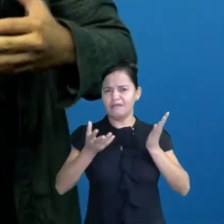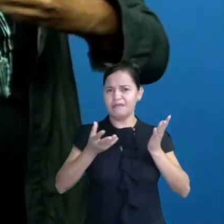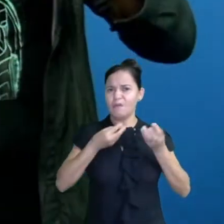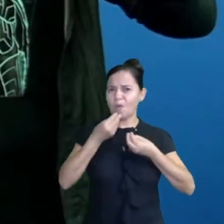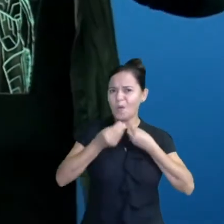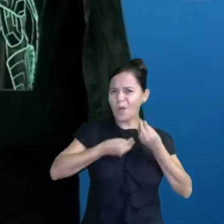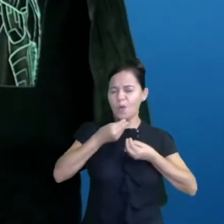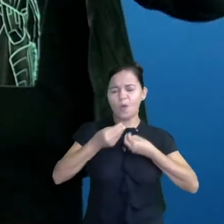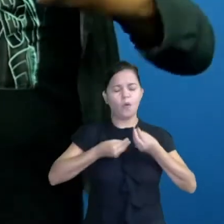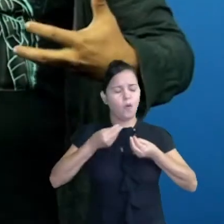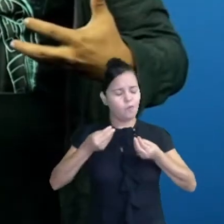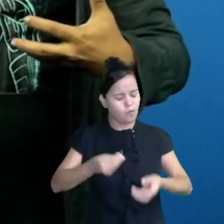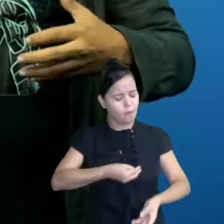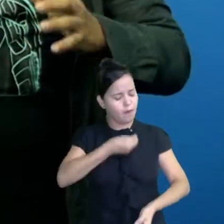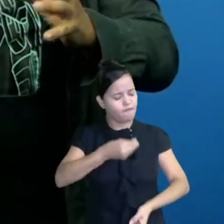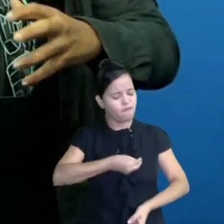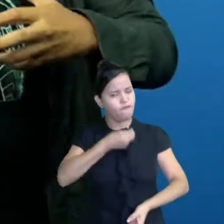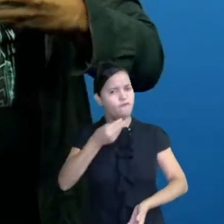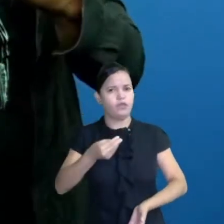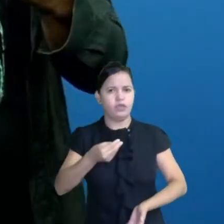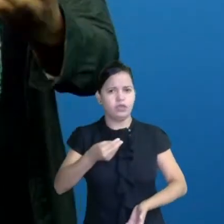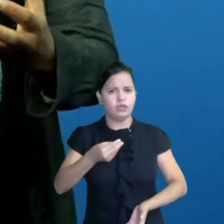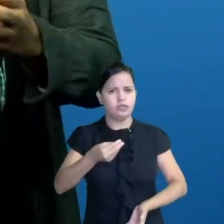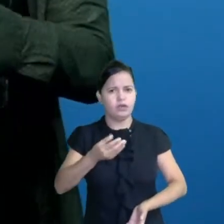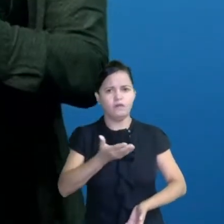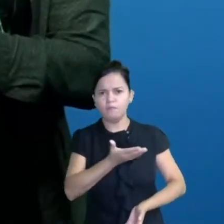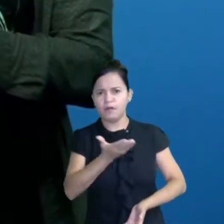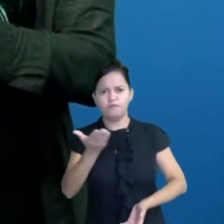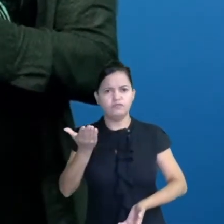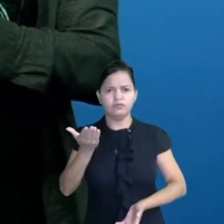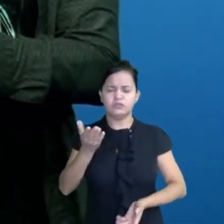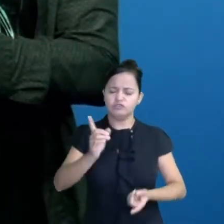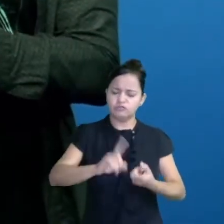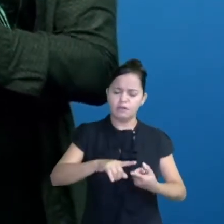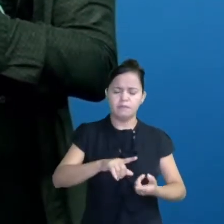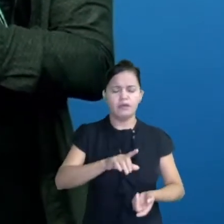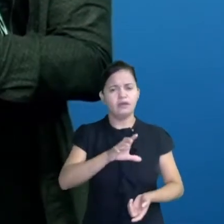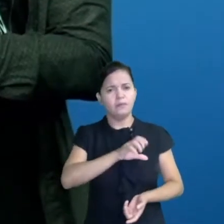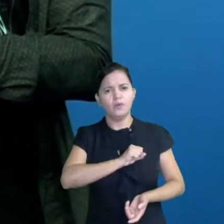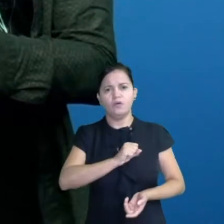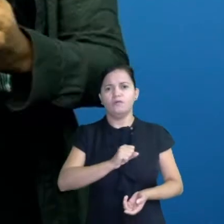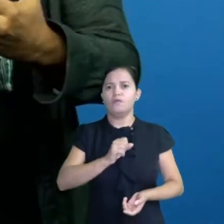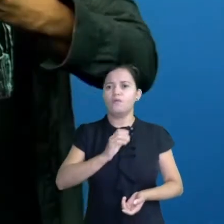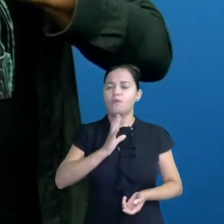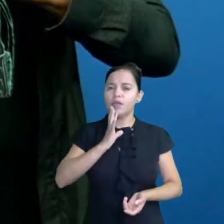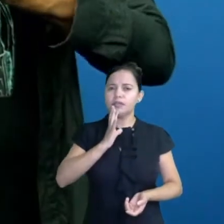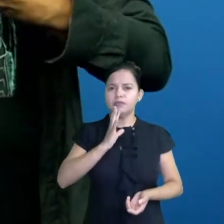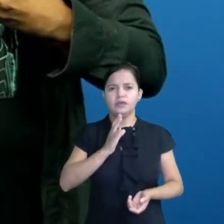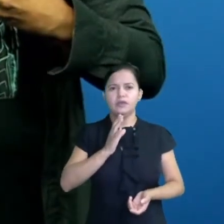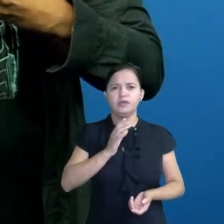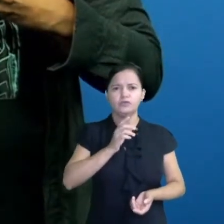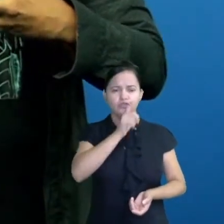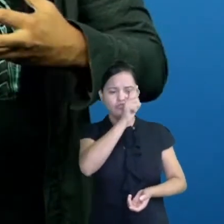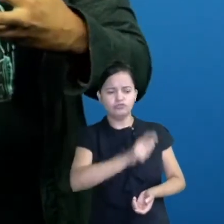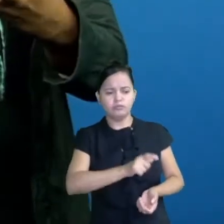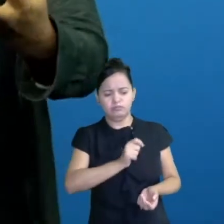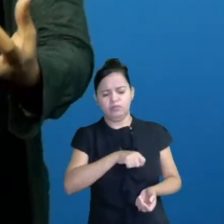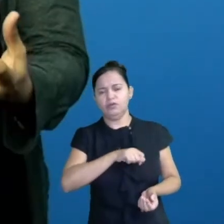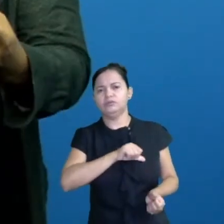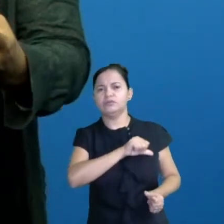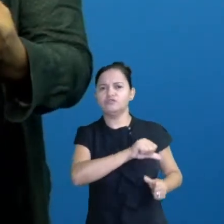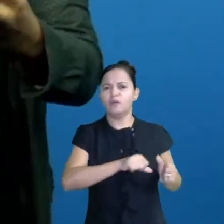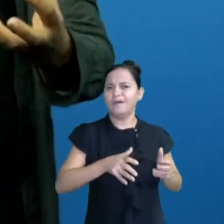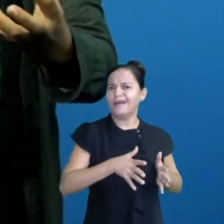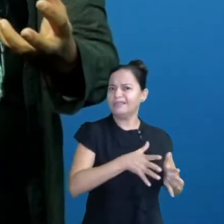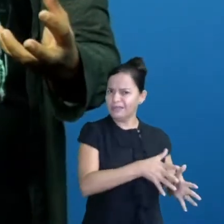relevante para a nossa vida e para a vida de quem a gente ama. Porque, gente, conhecimento é exatamente isso. É transformar comportamento, mas, acima de